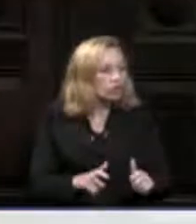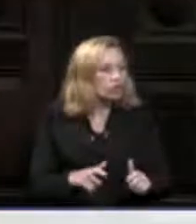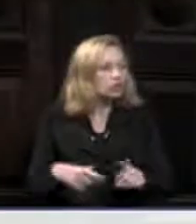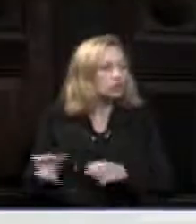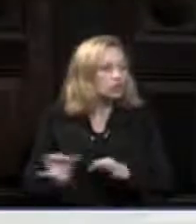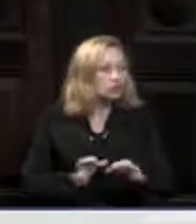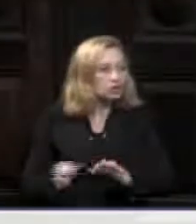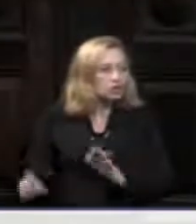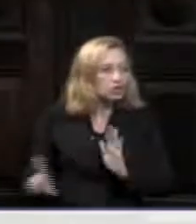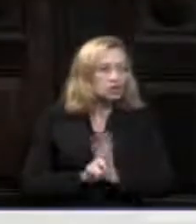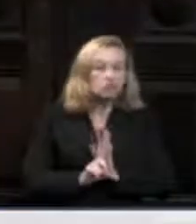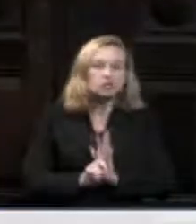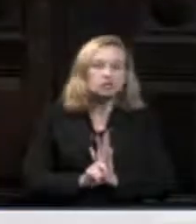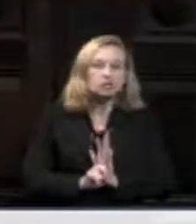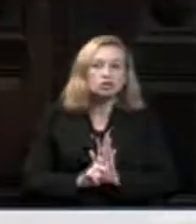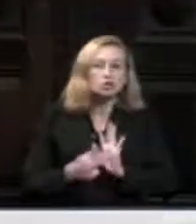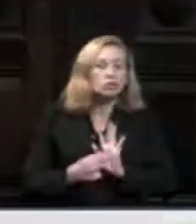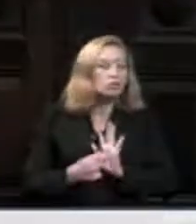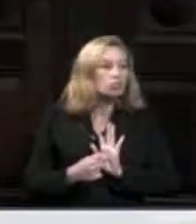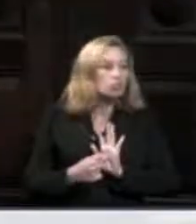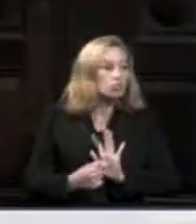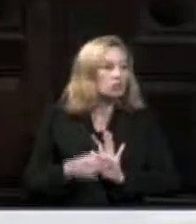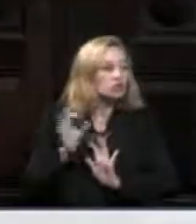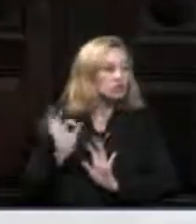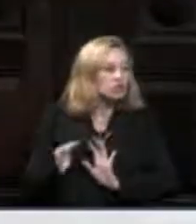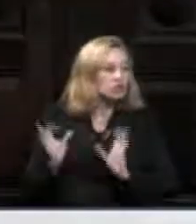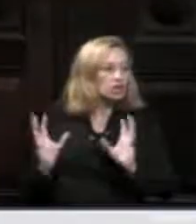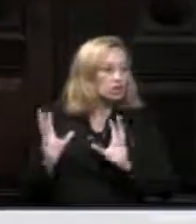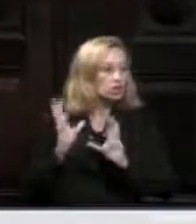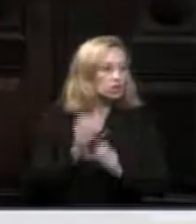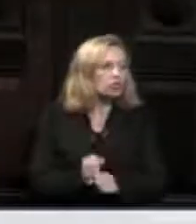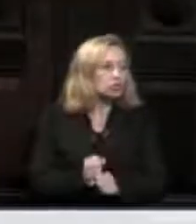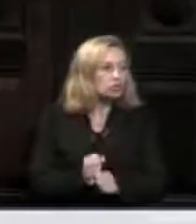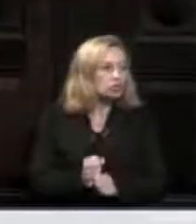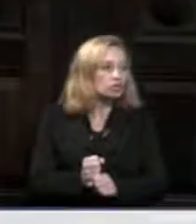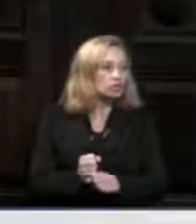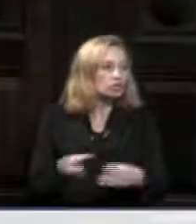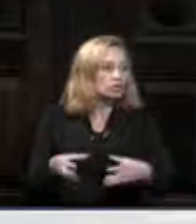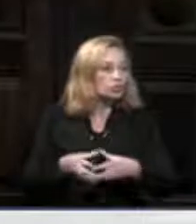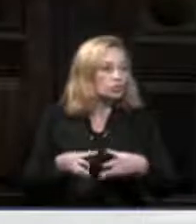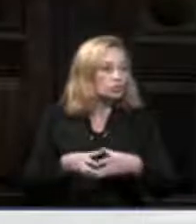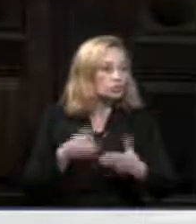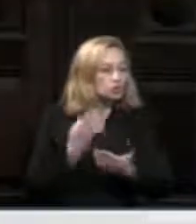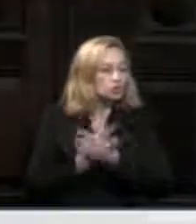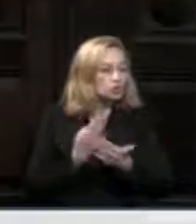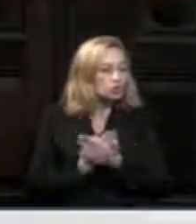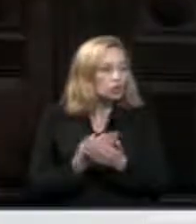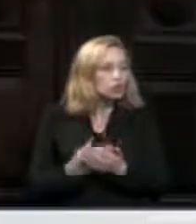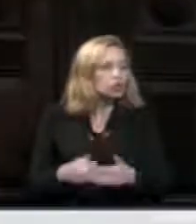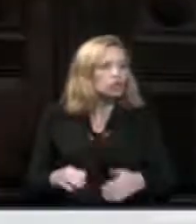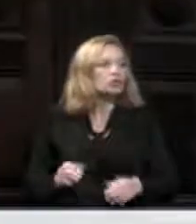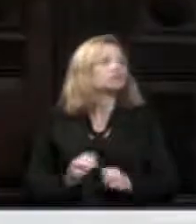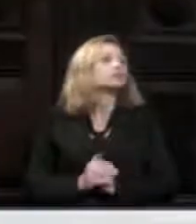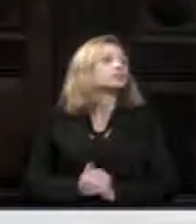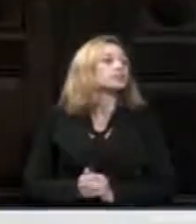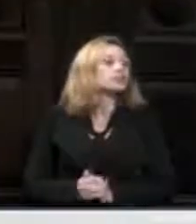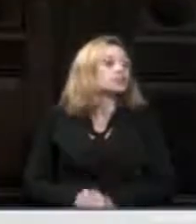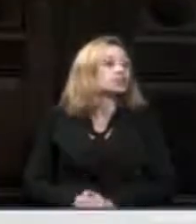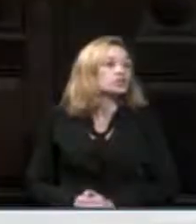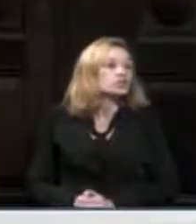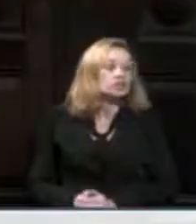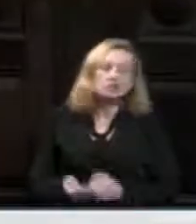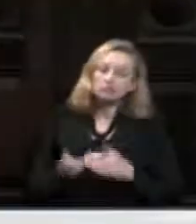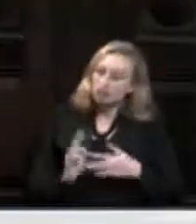lei reflete exatamente a conclusão deste grupo de estudo. Porém, senhor presidente,